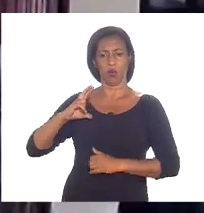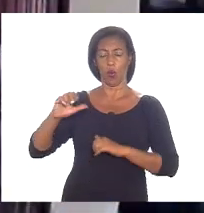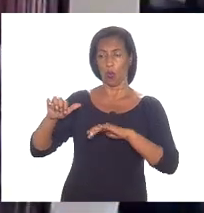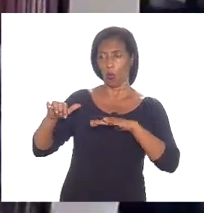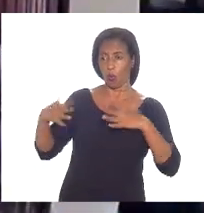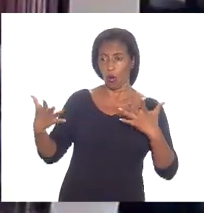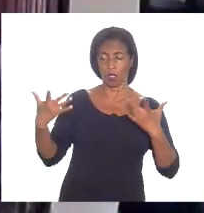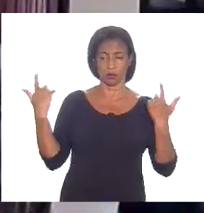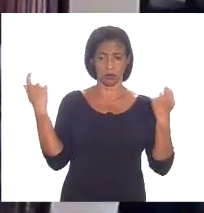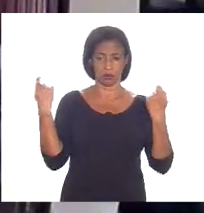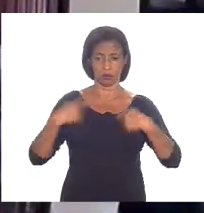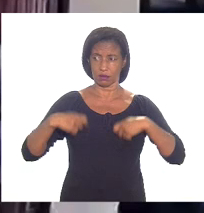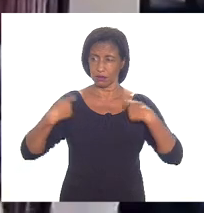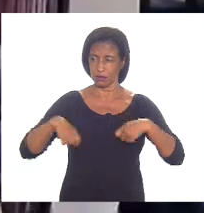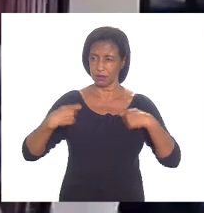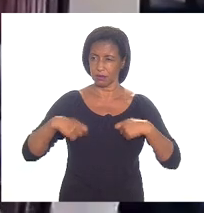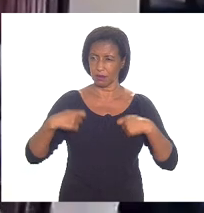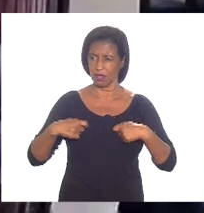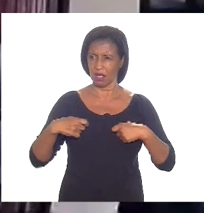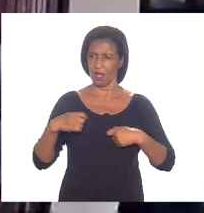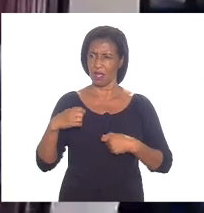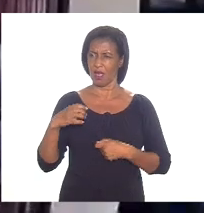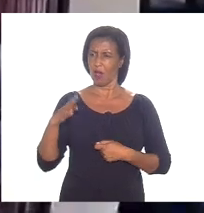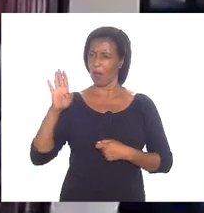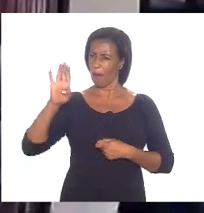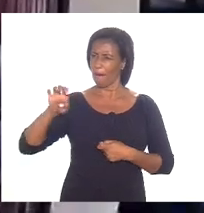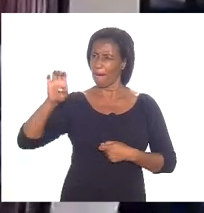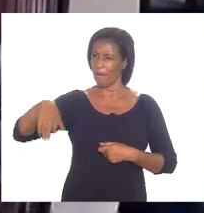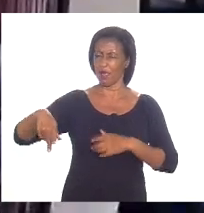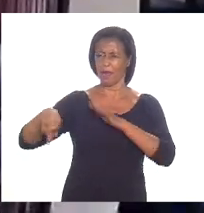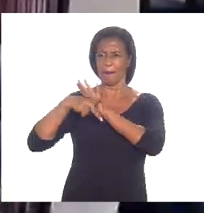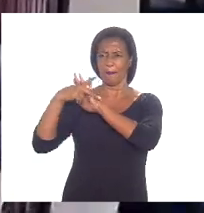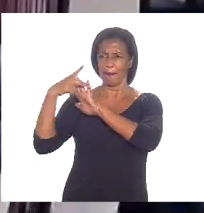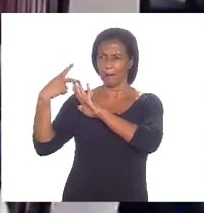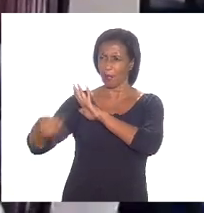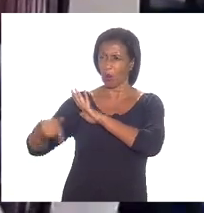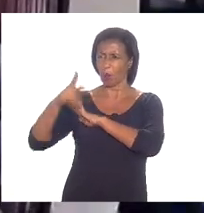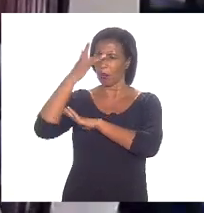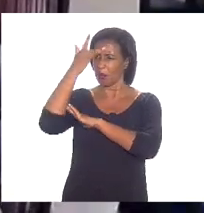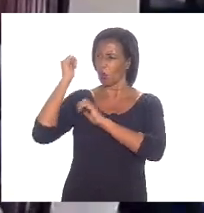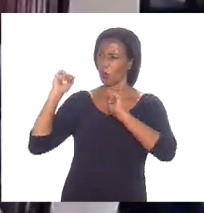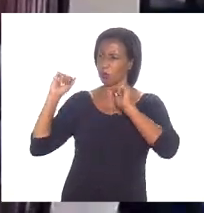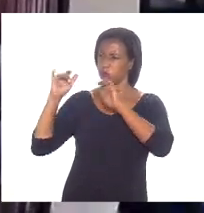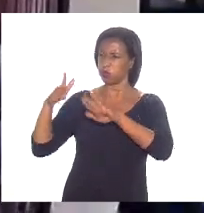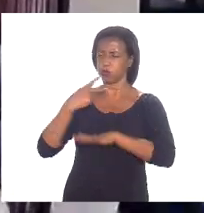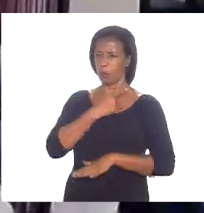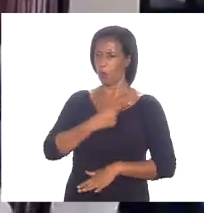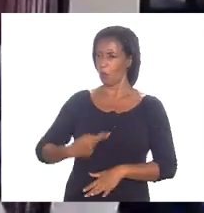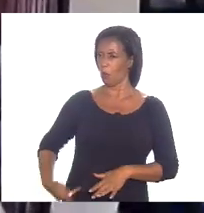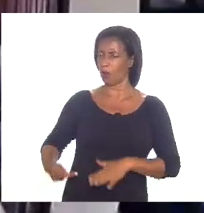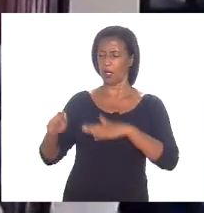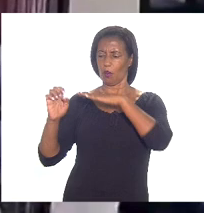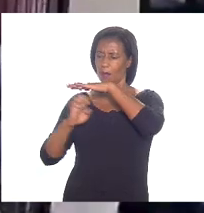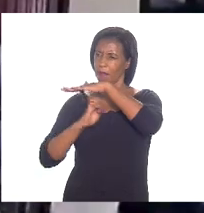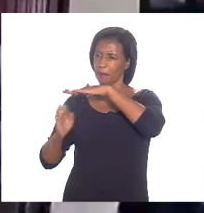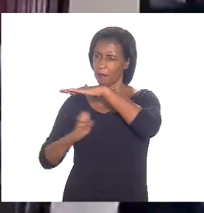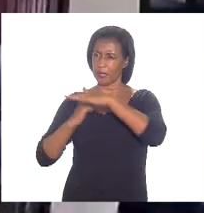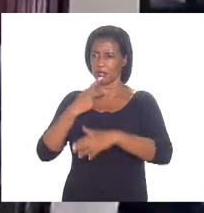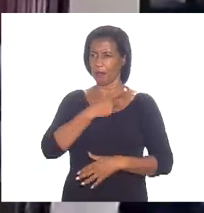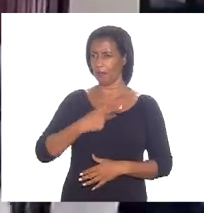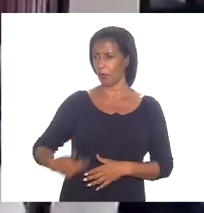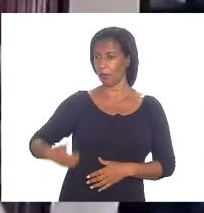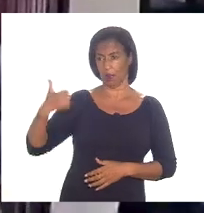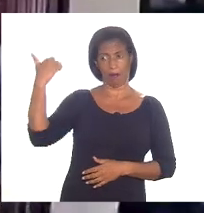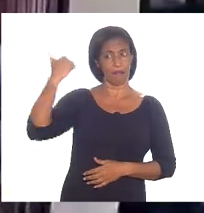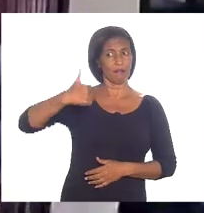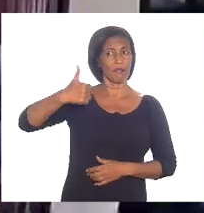desmontar um bem público, quando quer se desmontar uma empresa pública, a